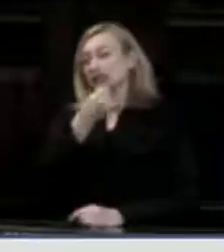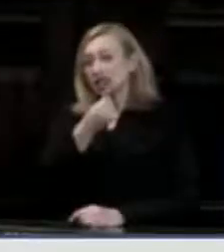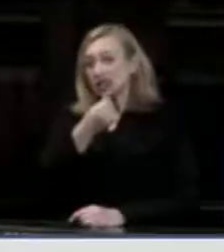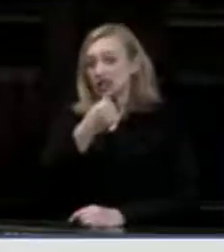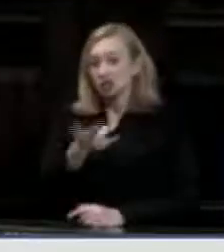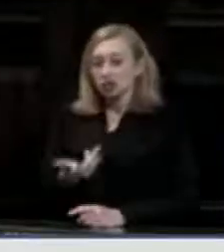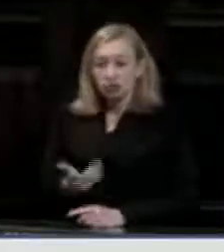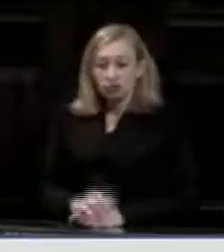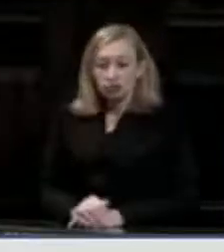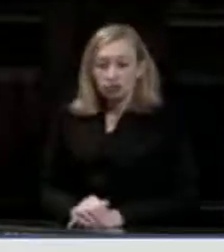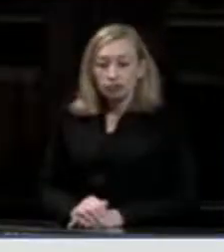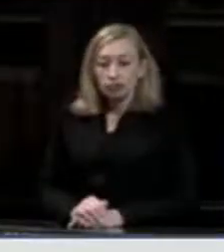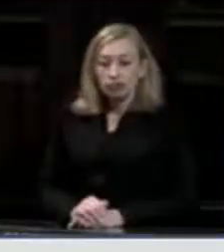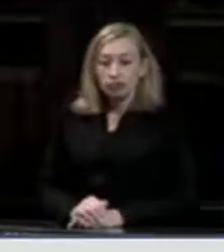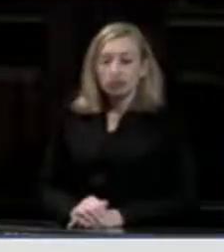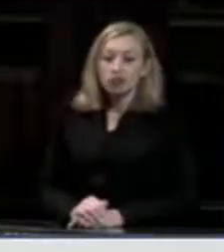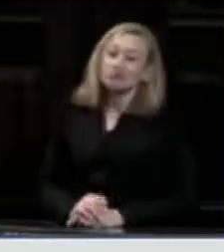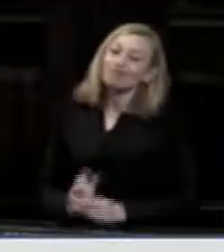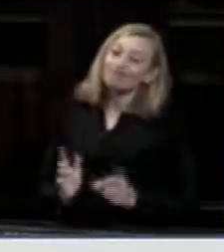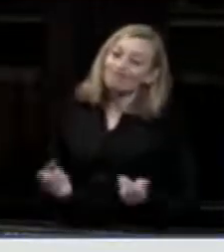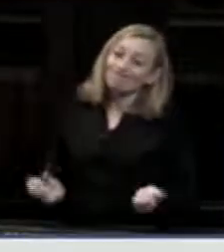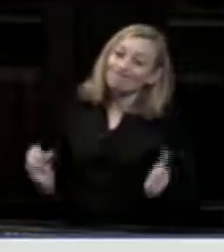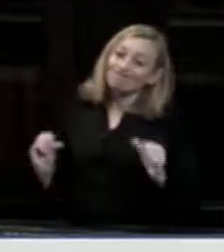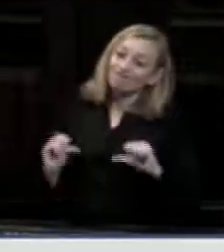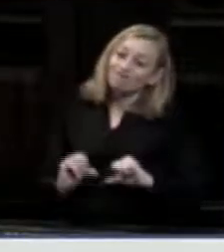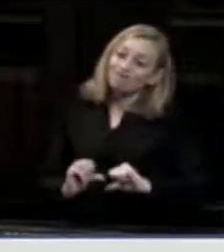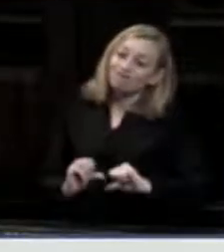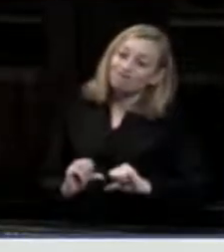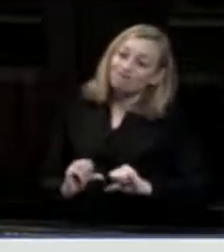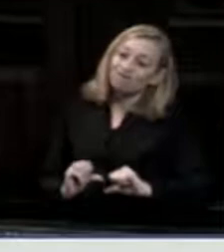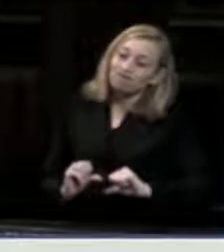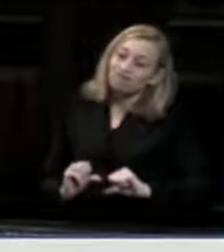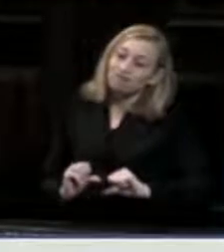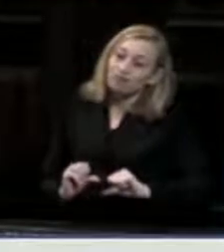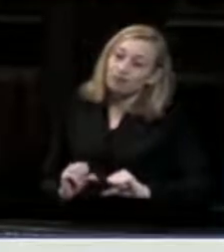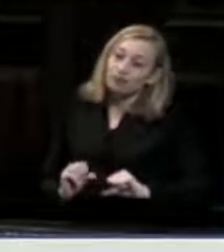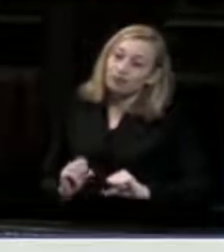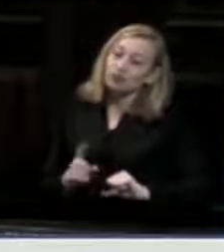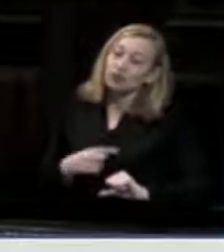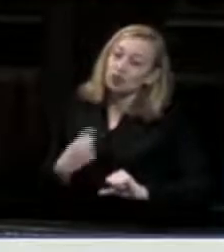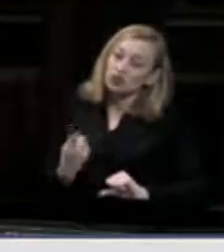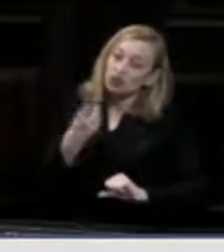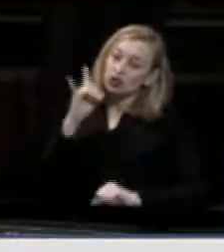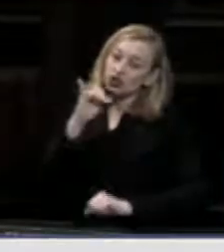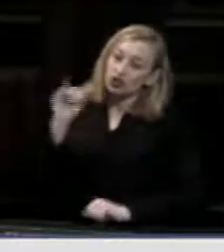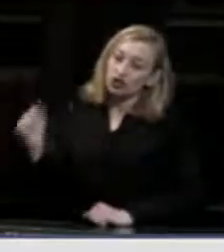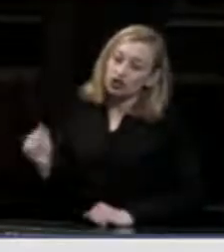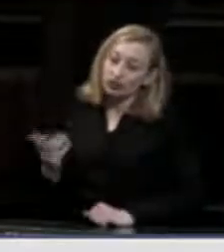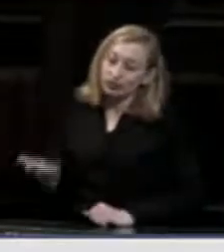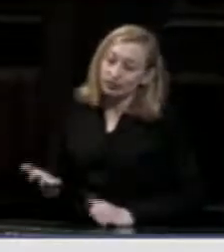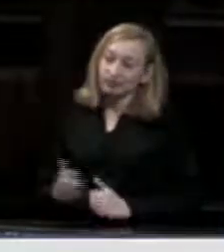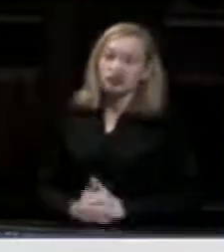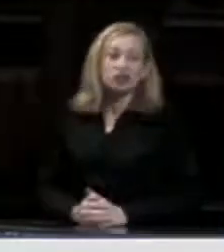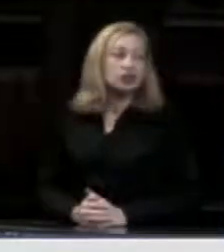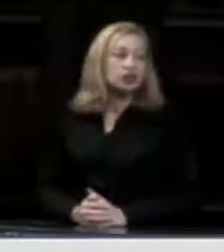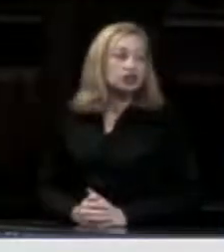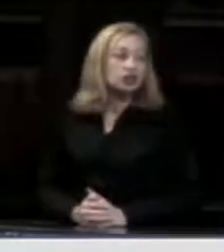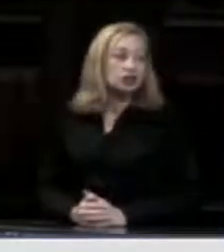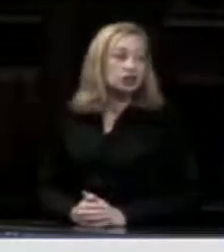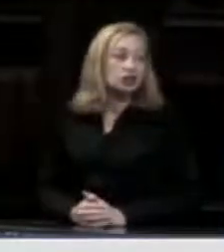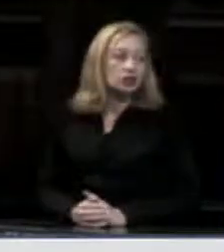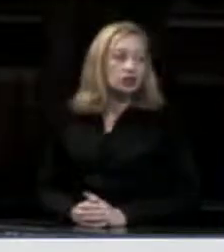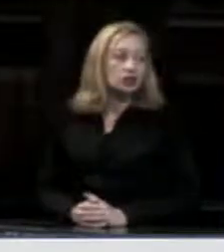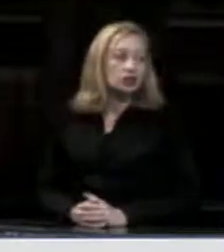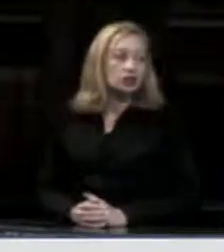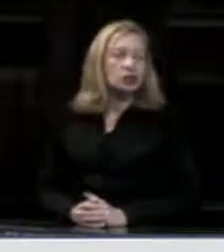Infelizmente, essa é a tragédia dos nossos dias. Então, isso eu